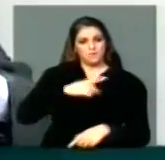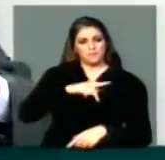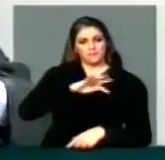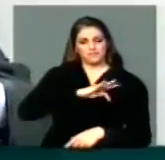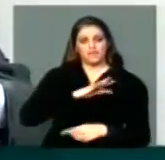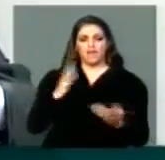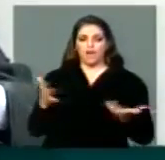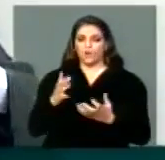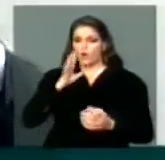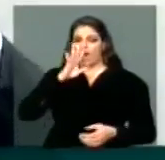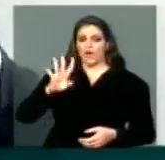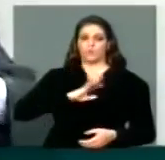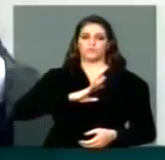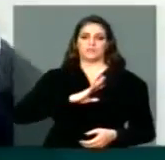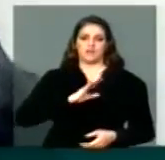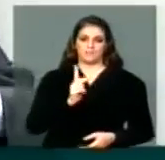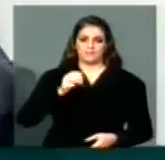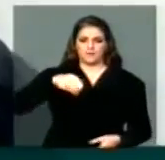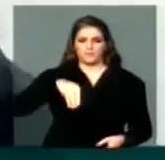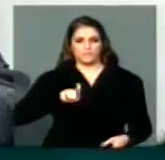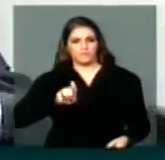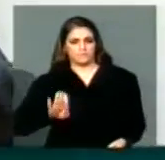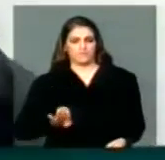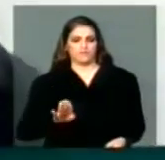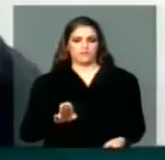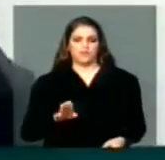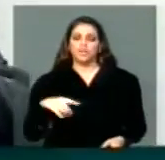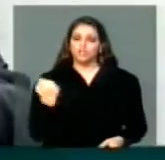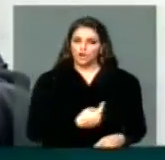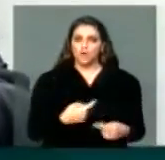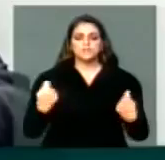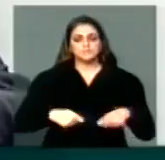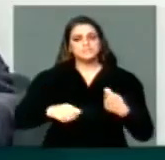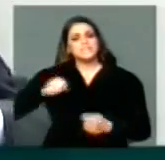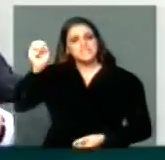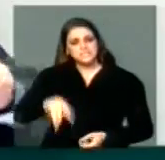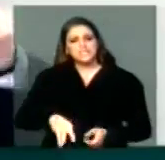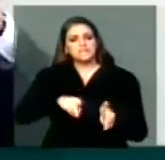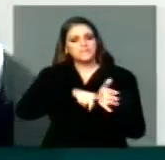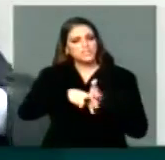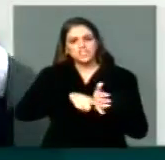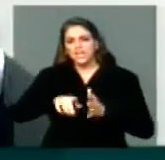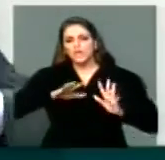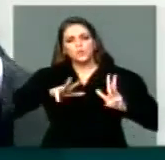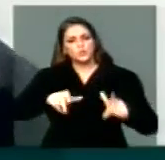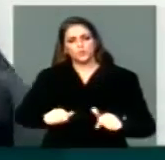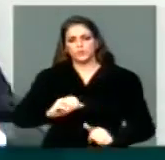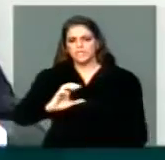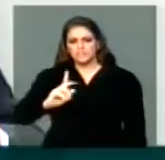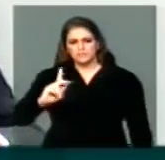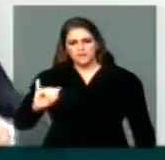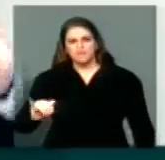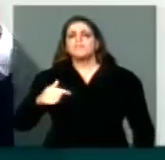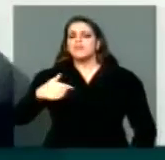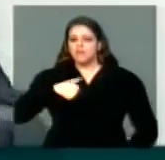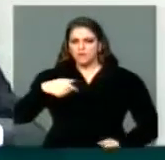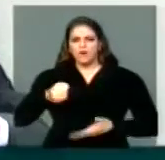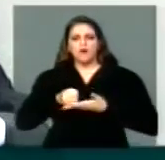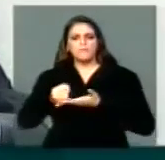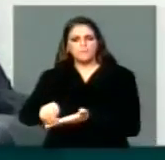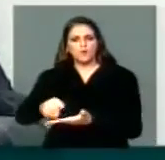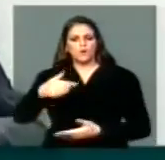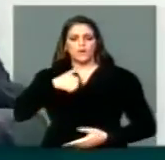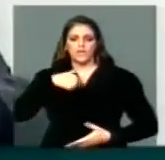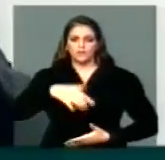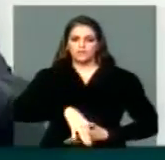sim que investigar todo e qualquer fato referente a essa CPI, a qual teve meu total apoio, não só como